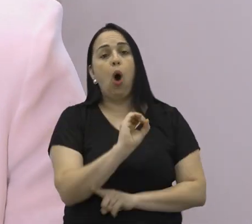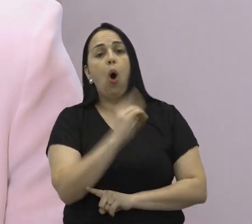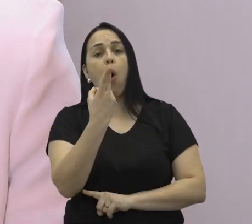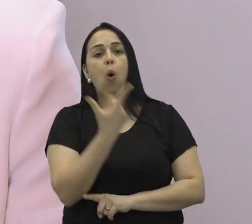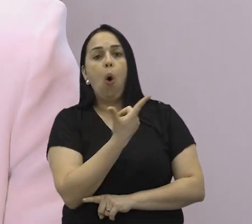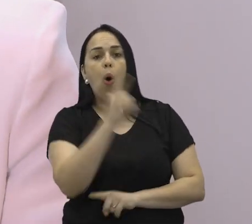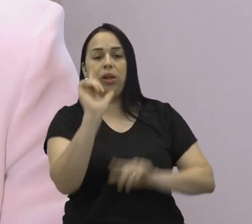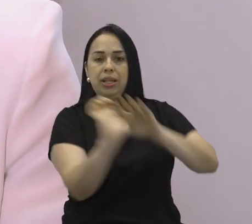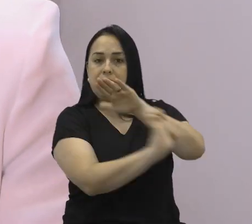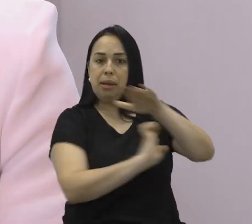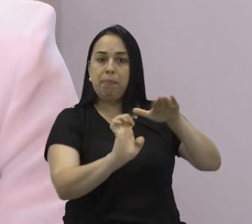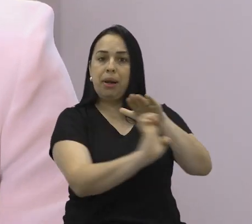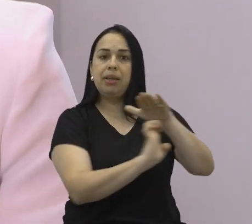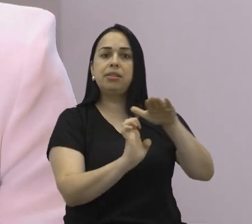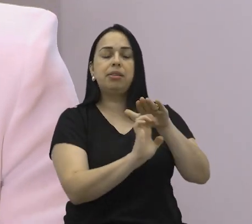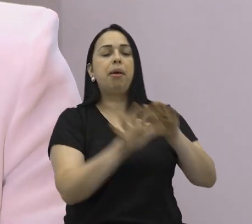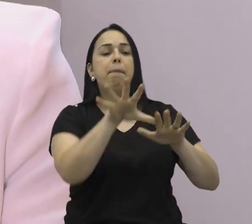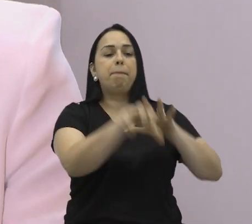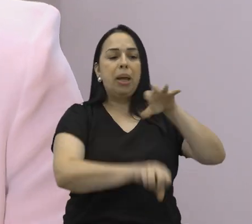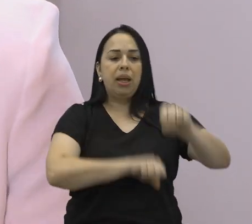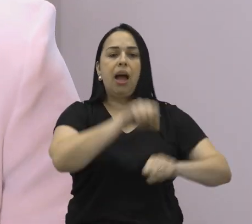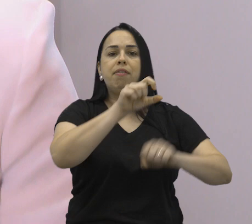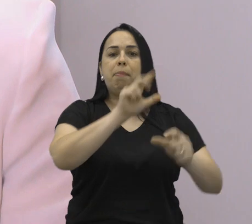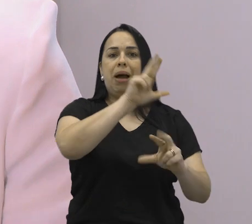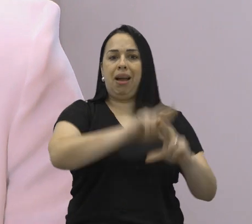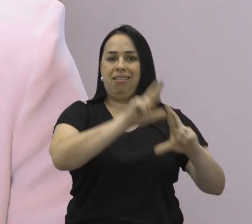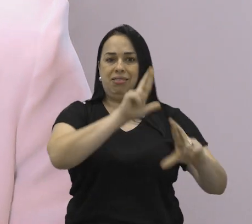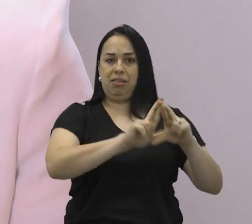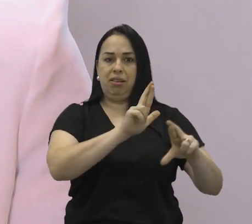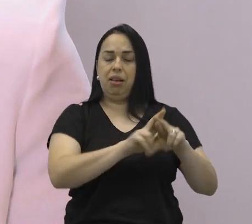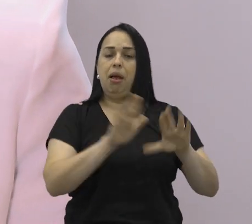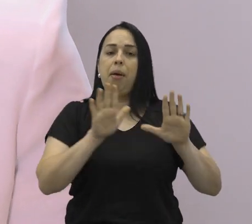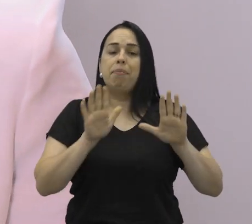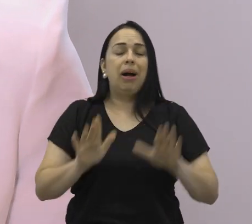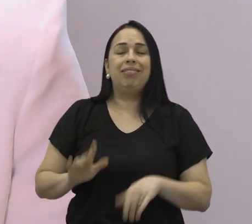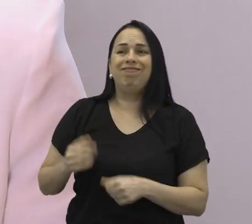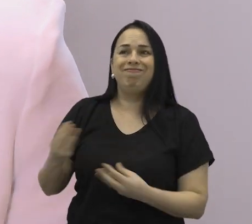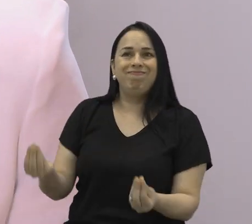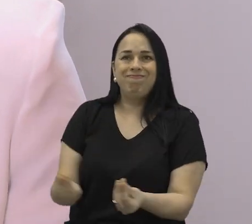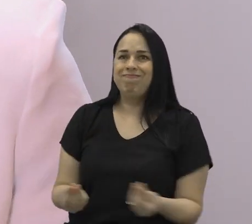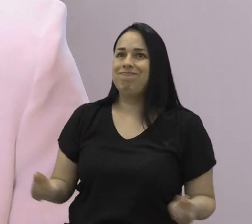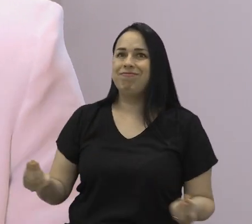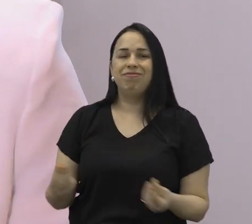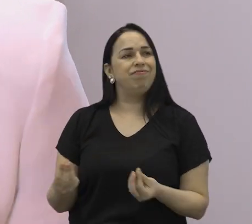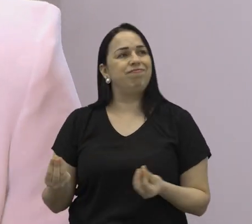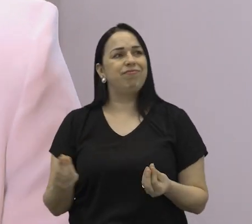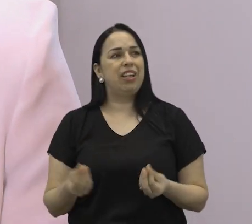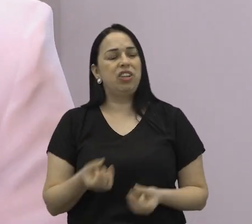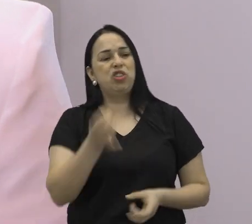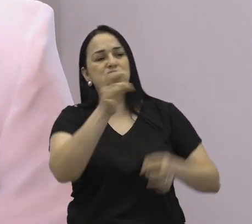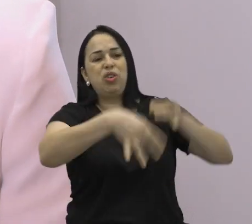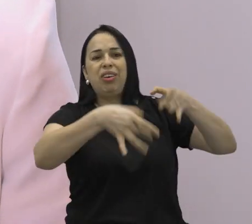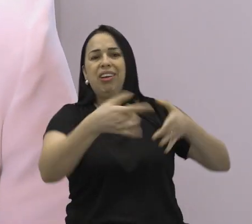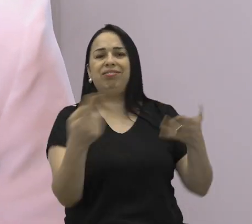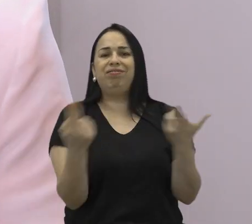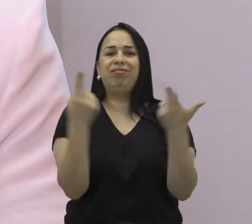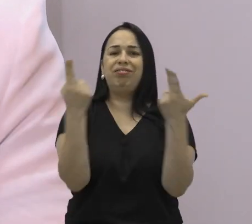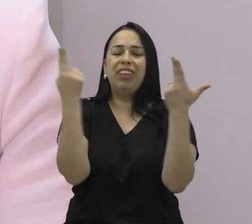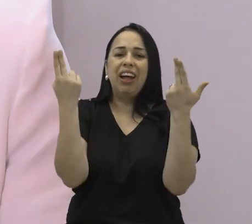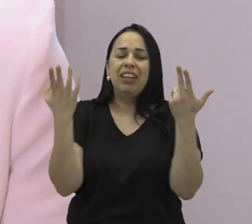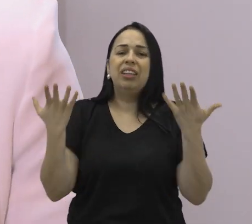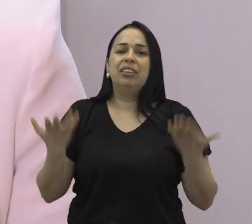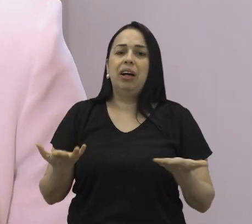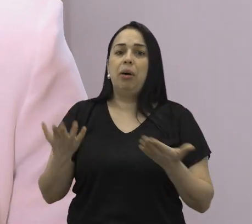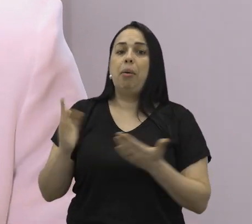que tinham que resgatavam, né, que pegavam esse material. Só que chegou uma hora que não tinha mais onde descartar.